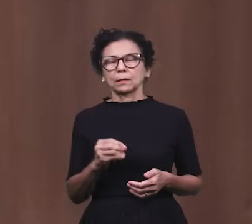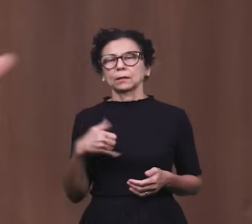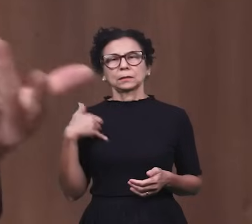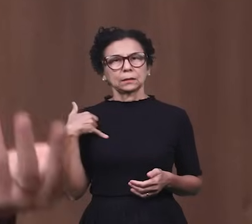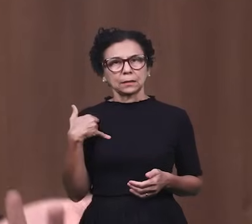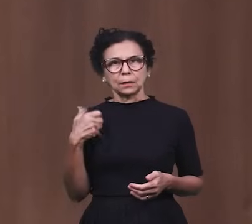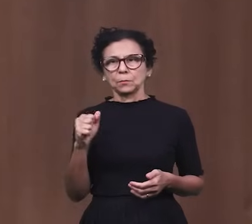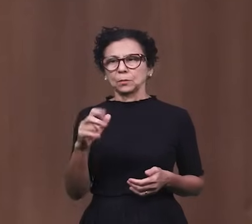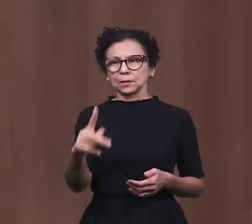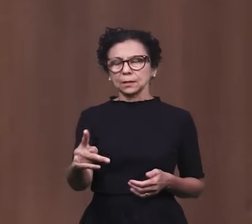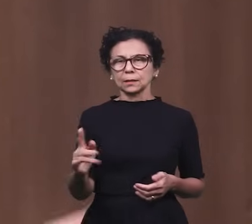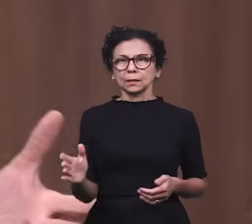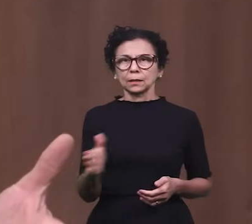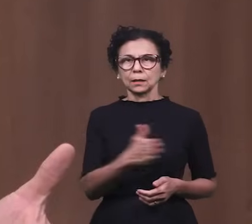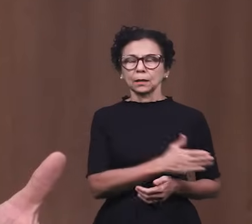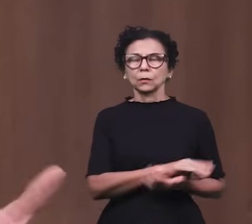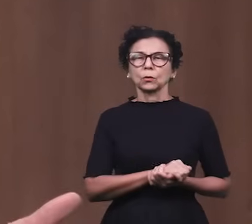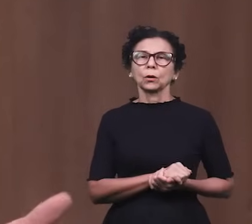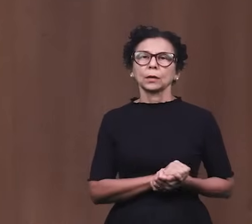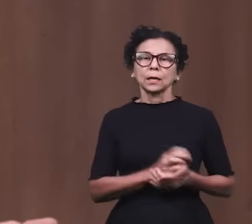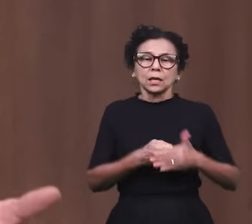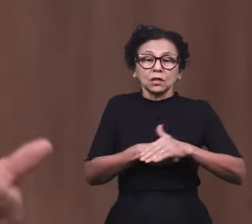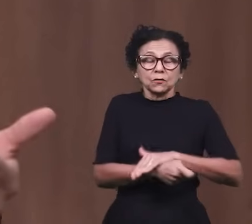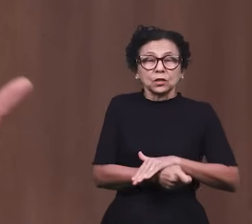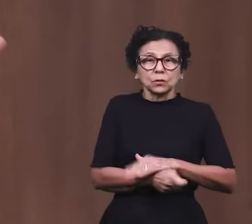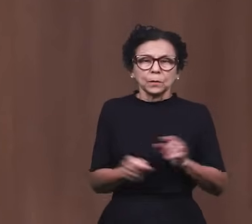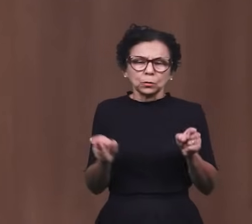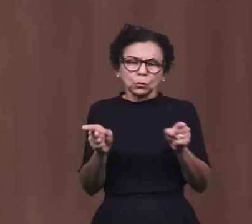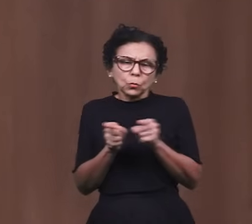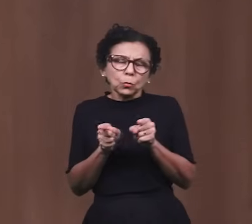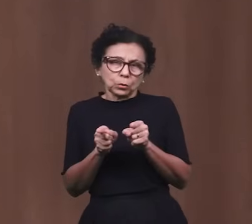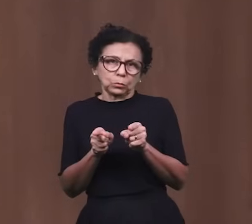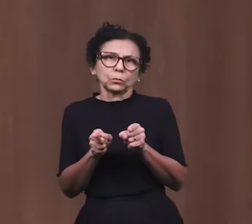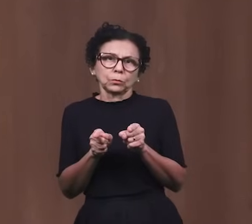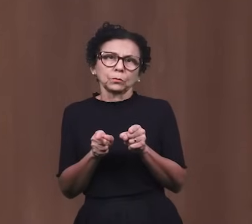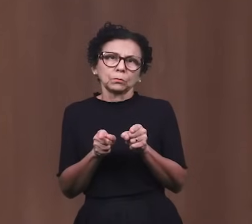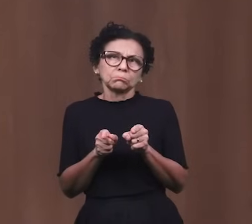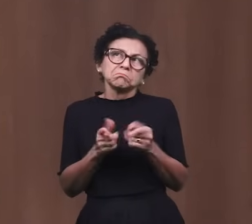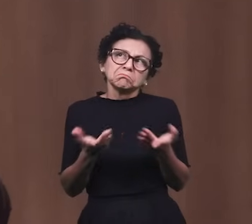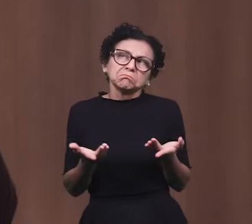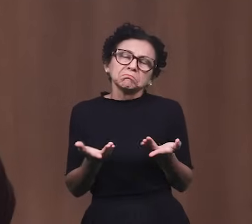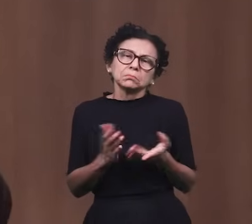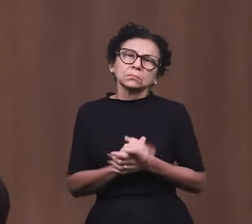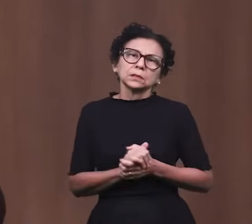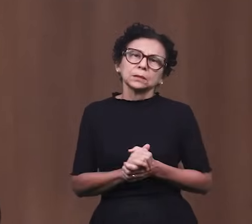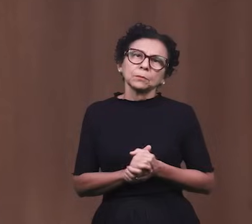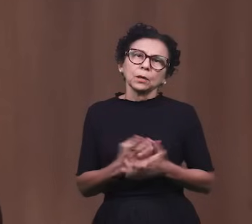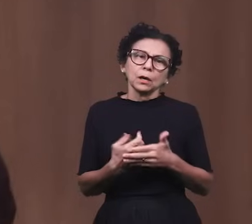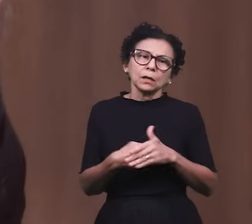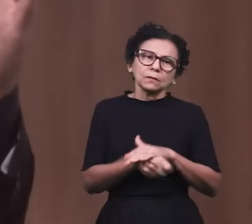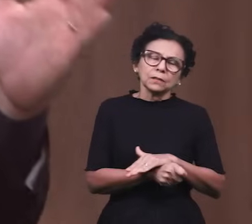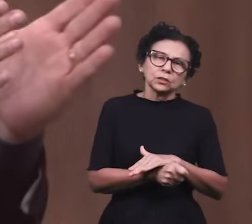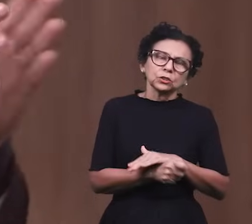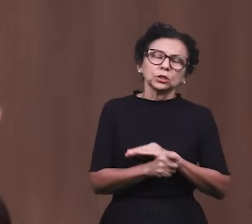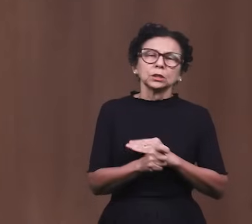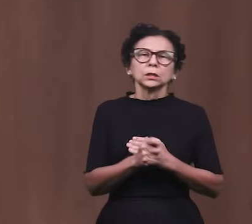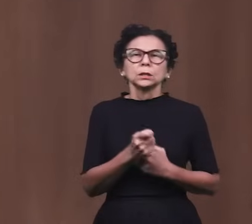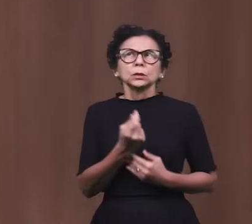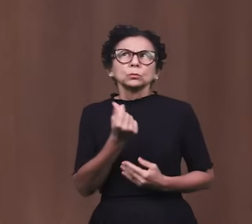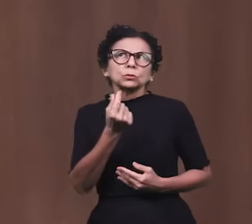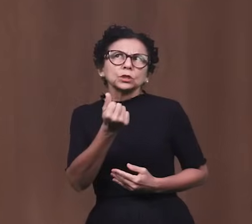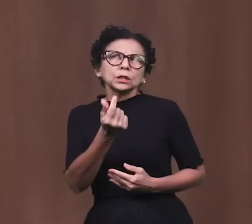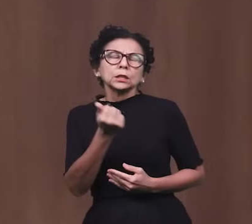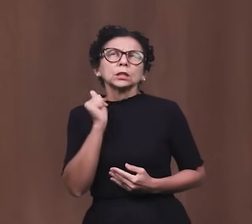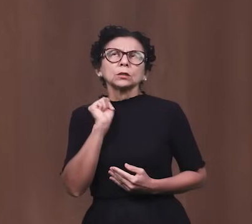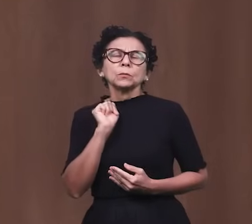Agora, sobre a pergunta do curto prazo, é importante mencionar, você vai direcionar para investimentos de curto prazo o dinheiro que você quer para